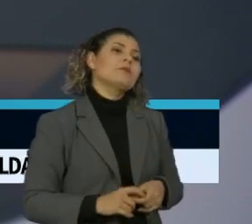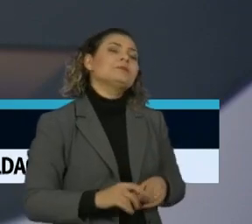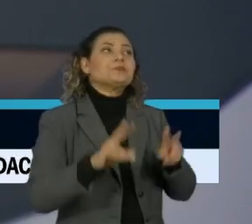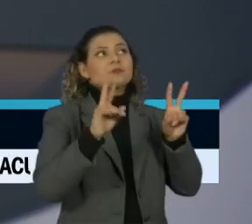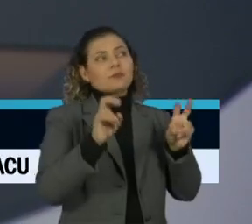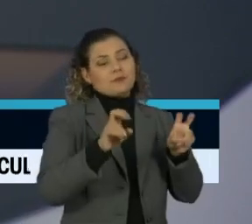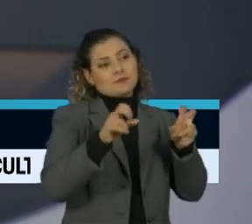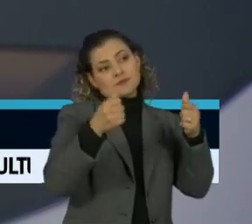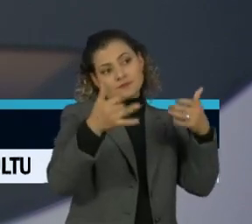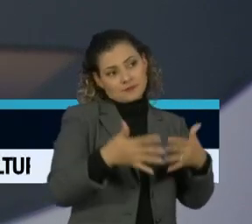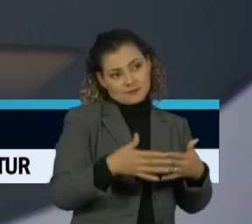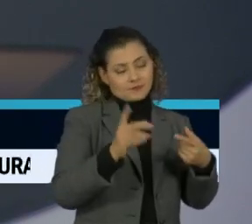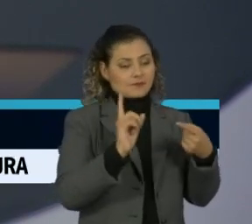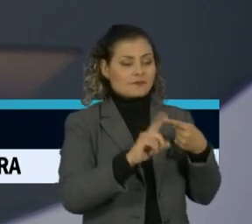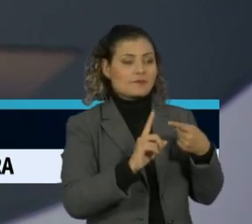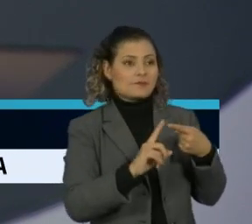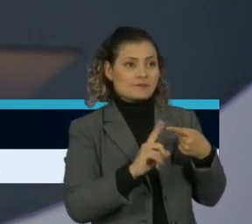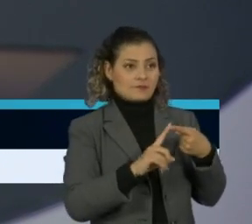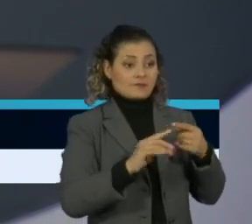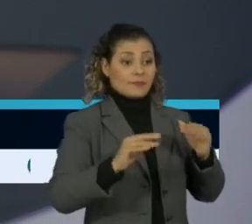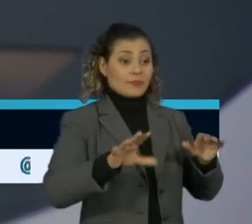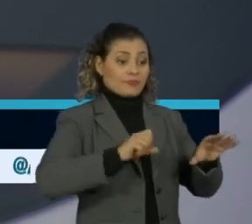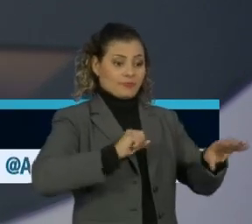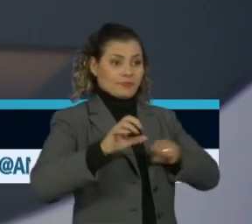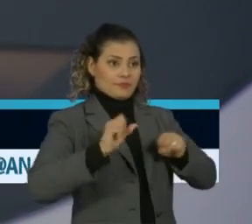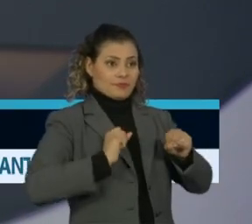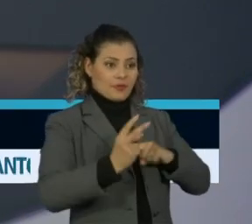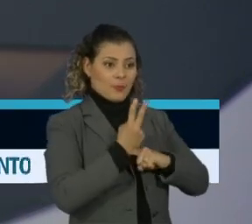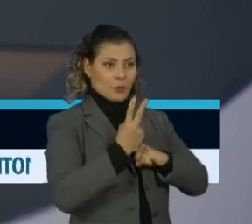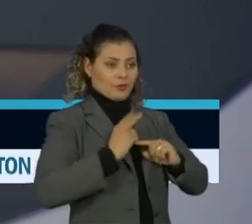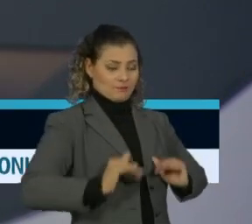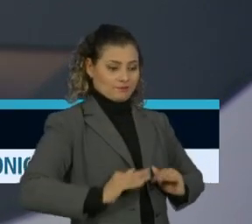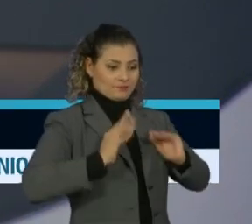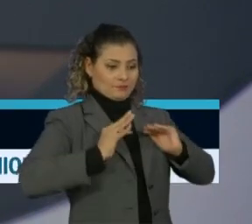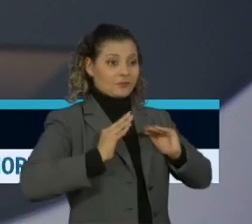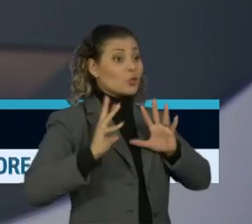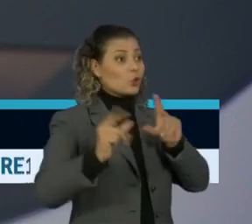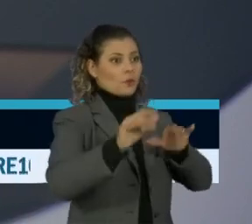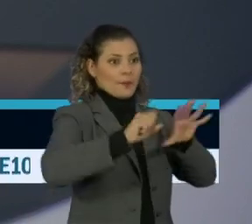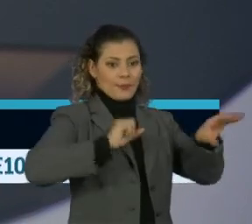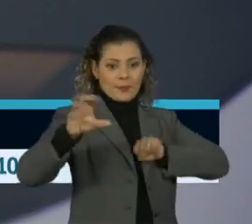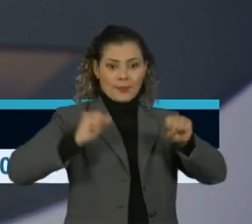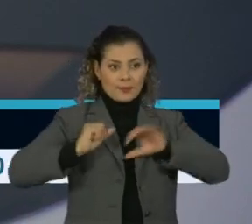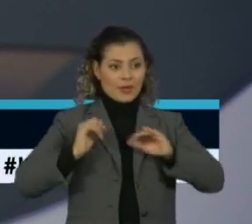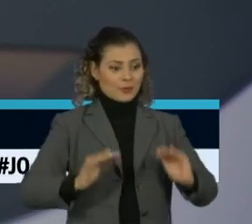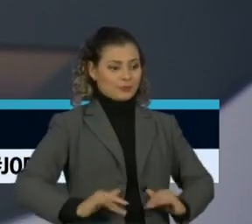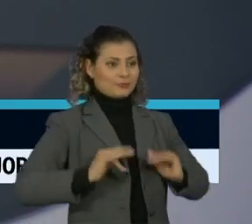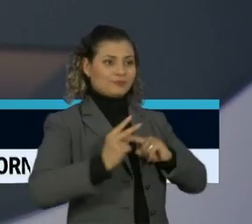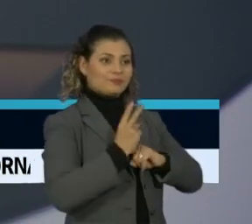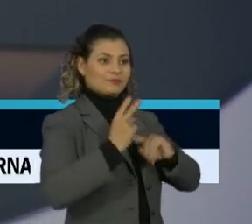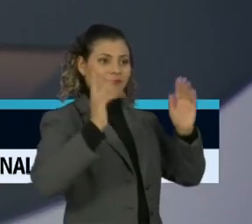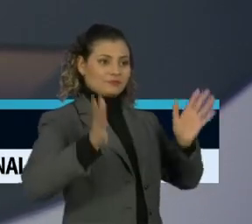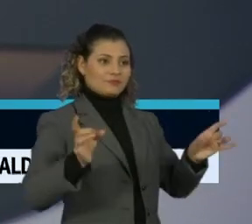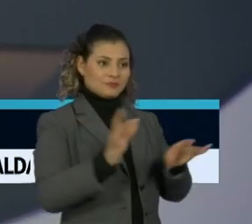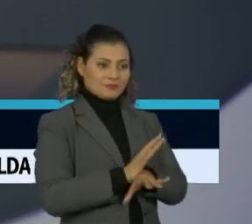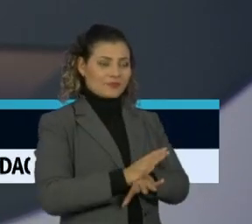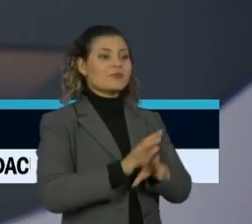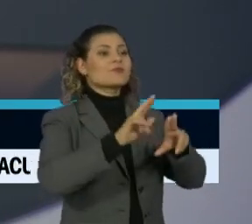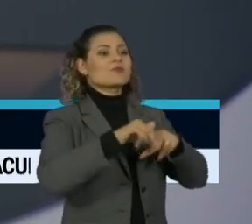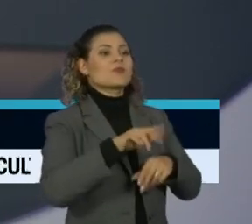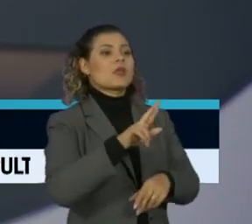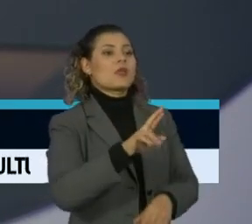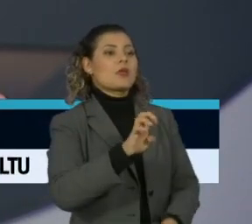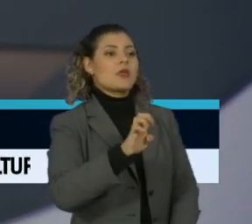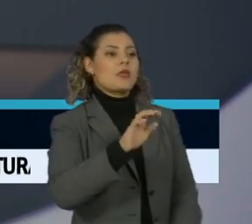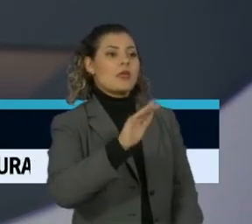fala vamos começar pela segunda imunidade coletiva que foi vinda do gado e por isso que você fala em